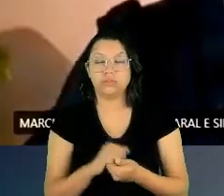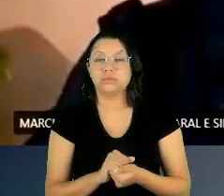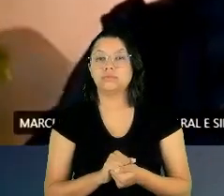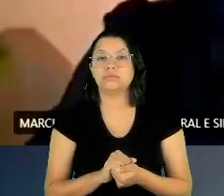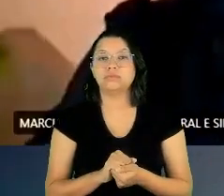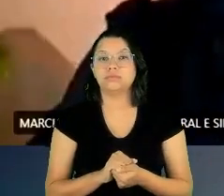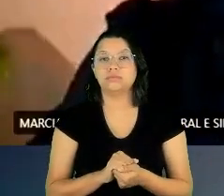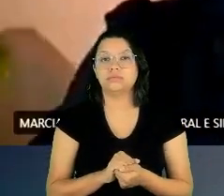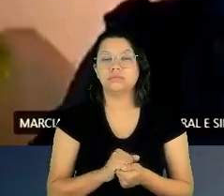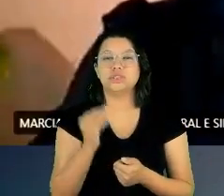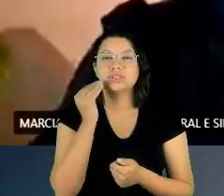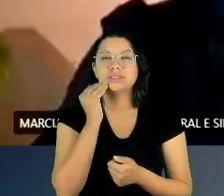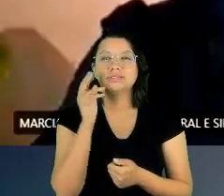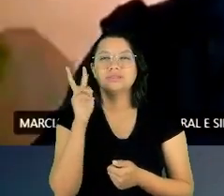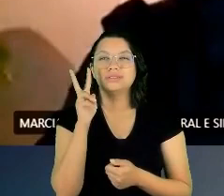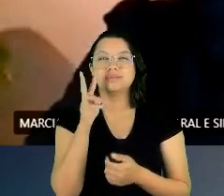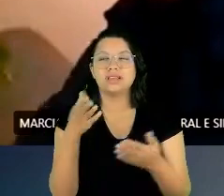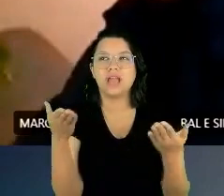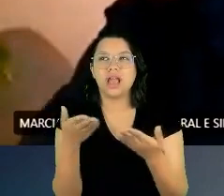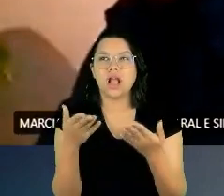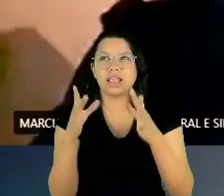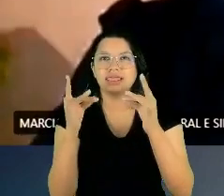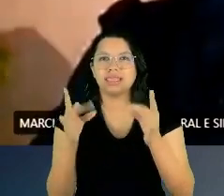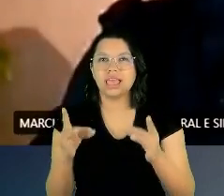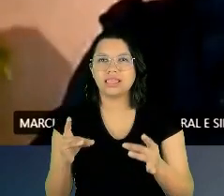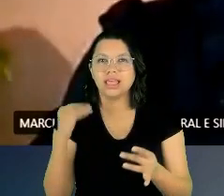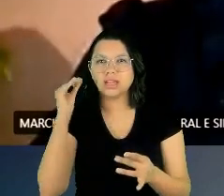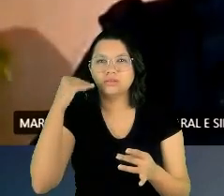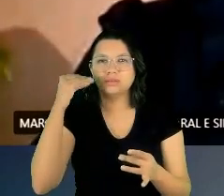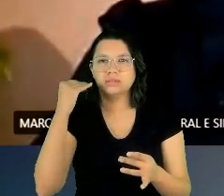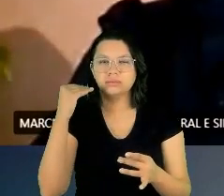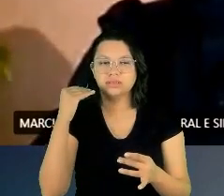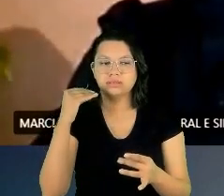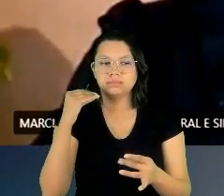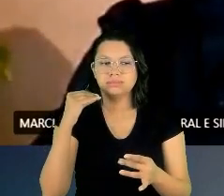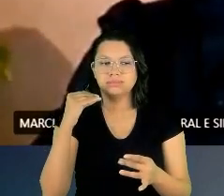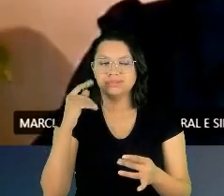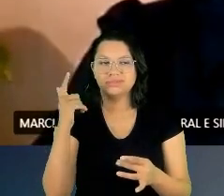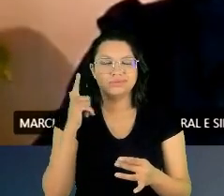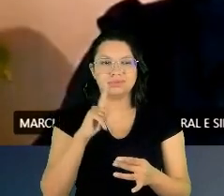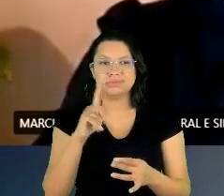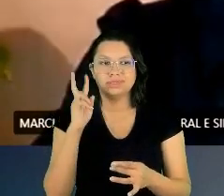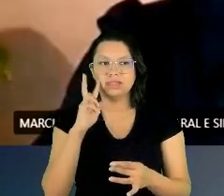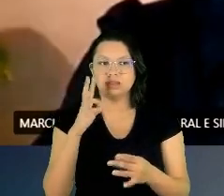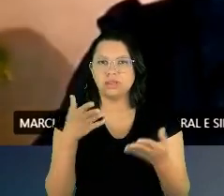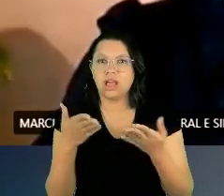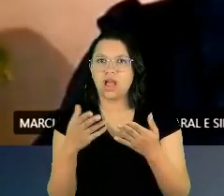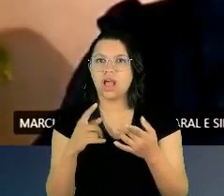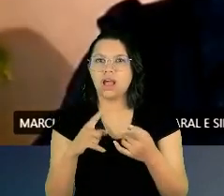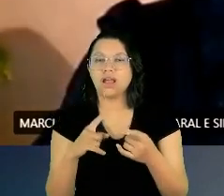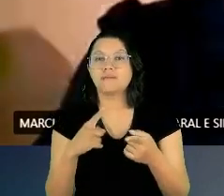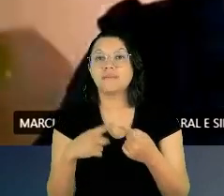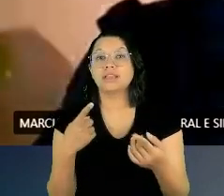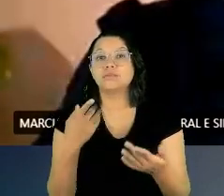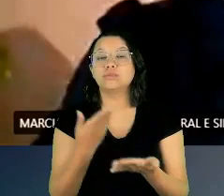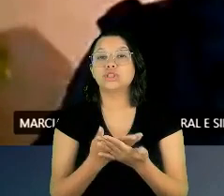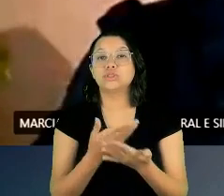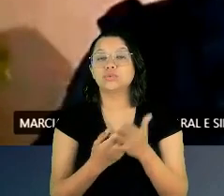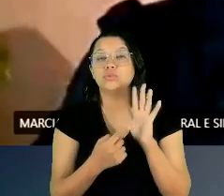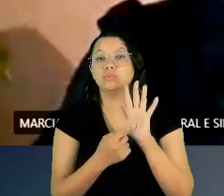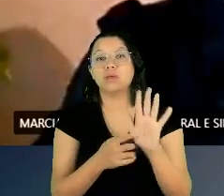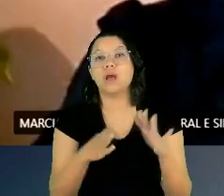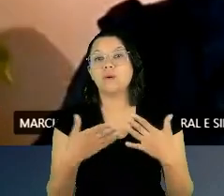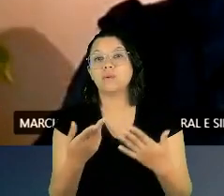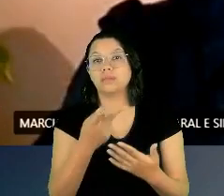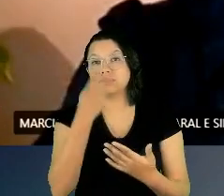neurobiológica. Então, eu estou tentando lembrar agora o detalhe do experimento, eu não vou conseguir lembrar detalhes do experimento. O que os